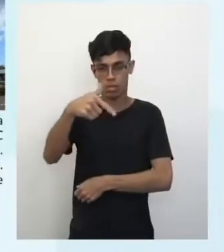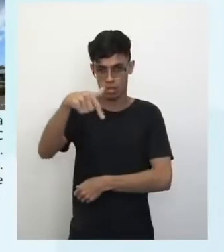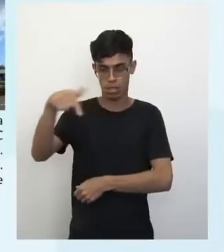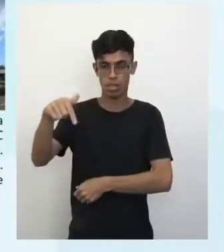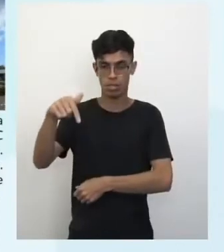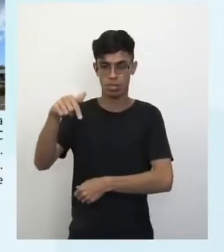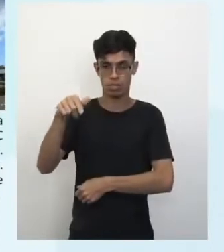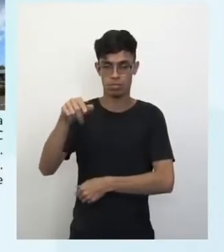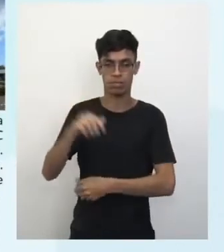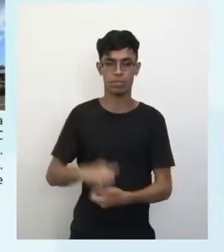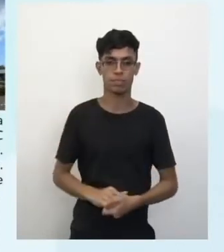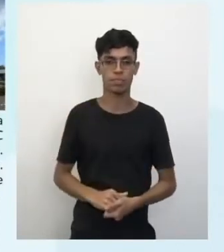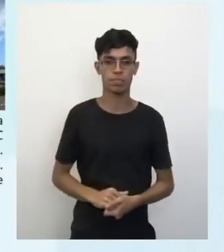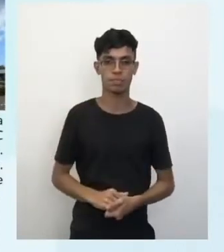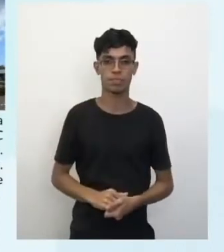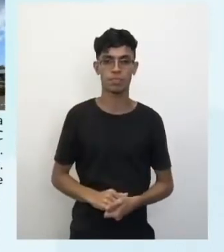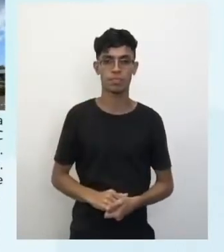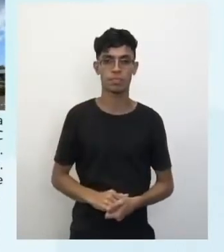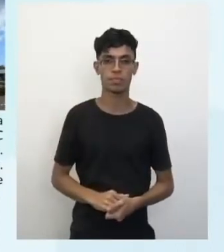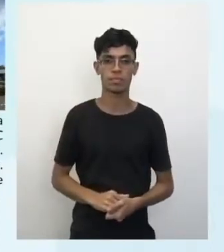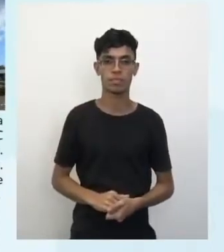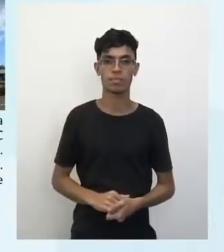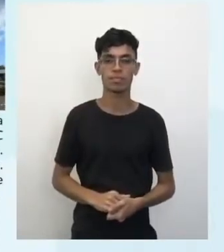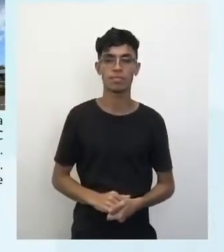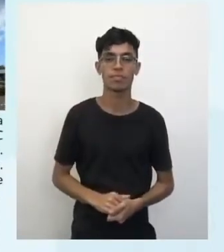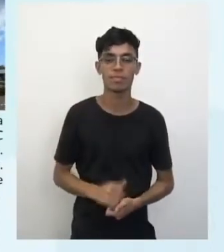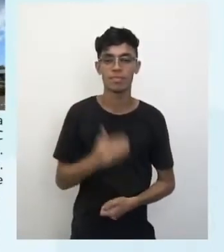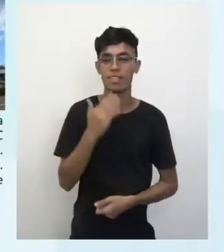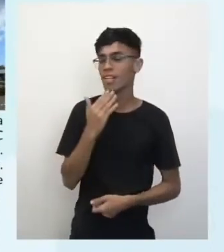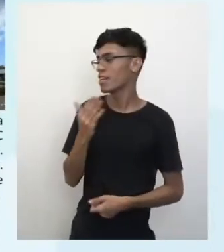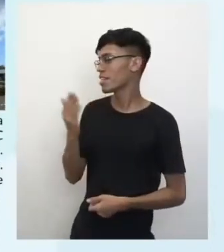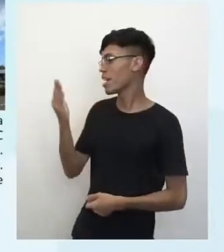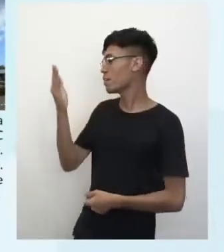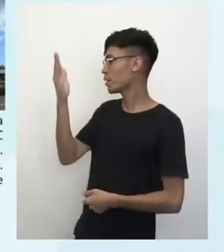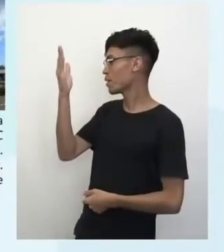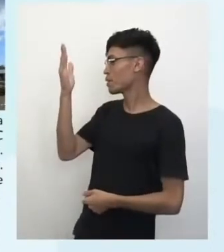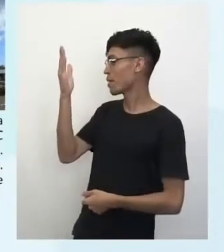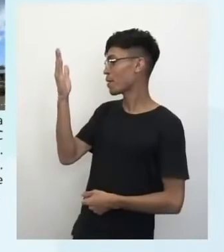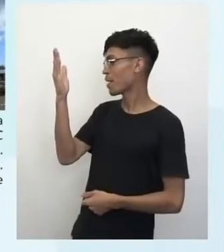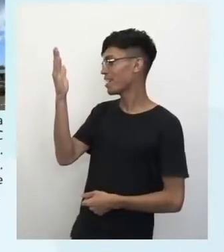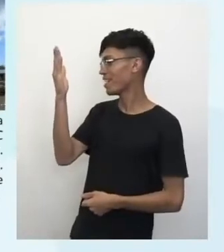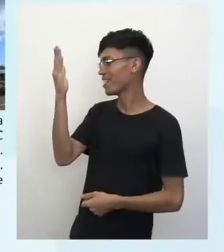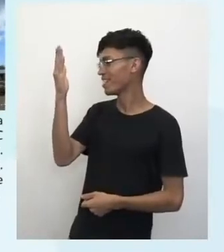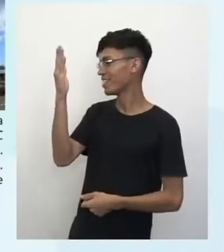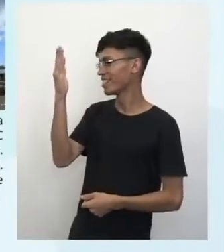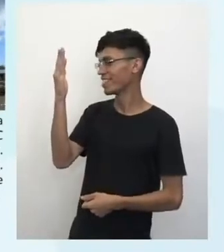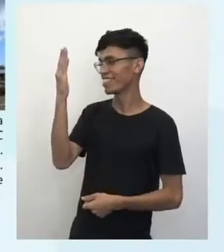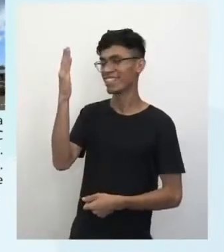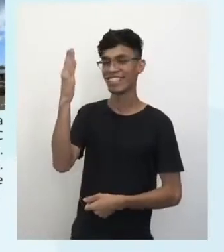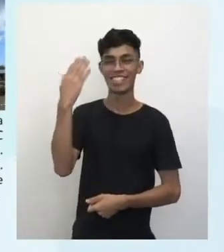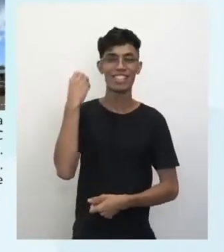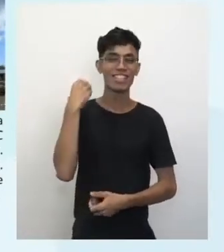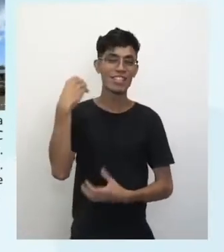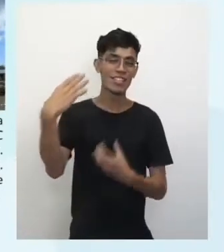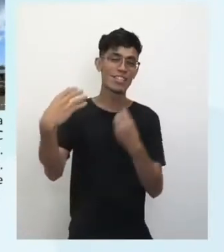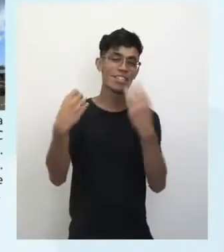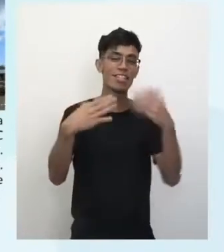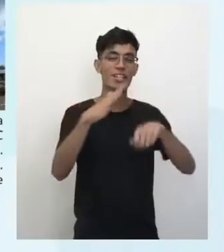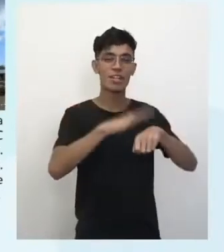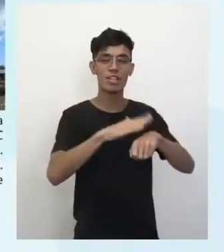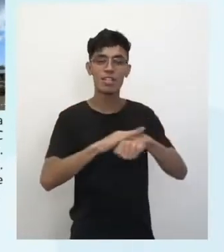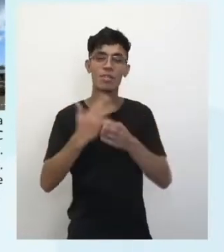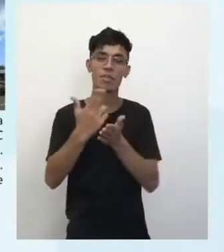mas então tá aí. E aí olha só como ele viajou pelo mundo. E conforme ele foi fazendo essa viagem, ele foi